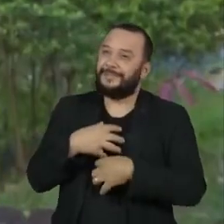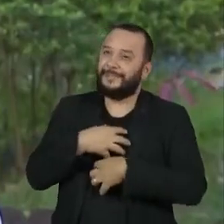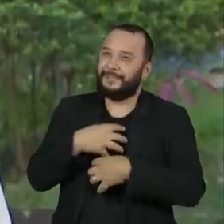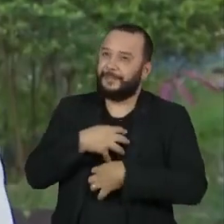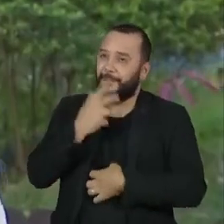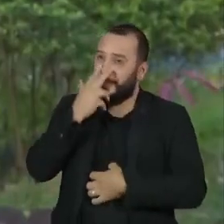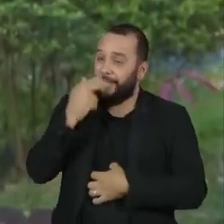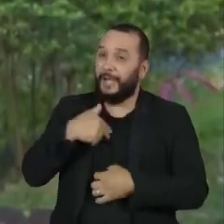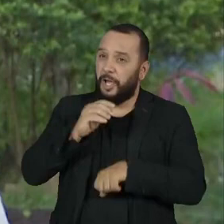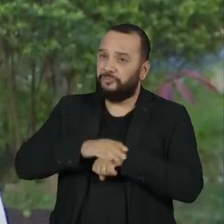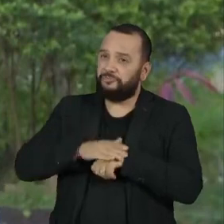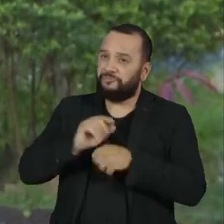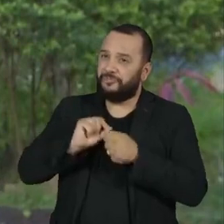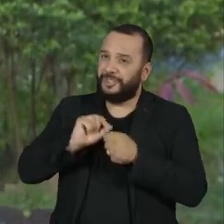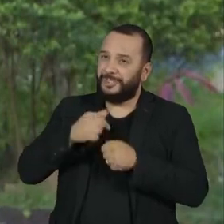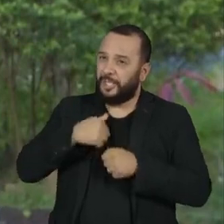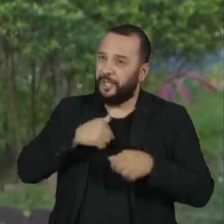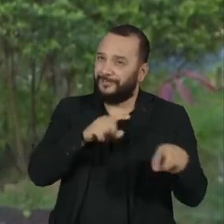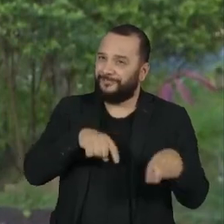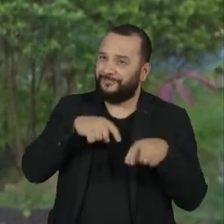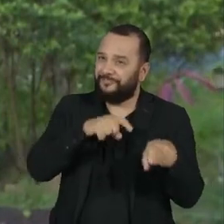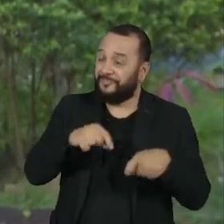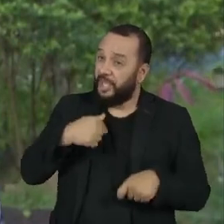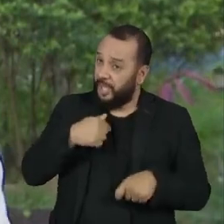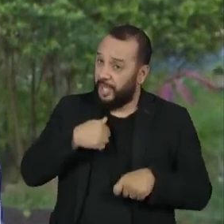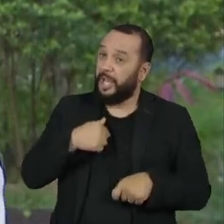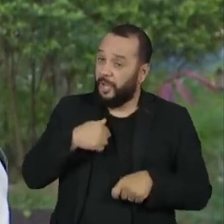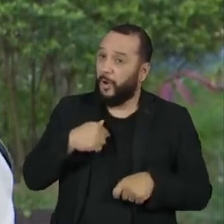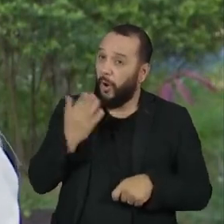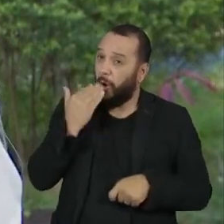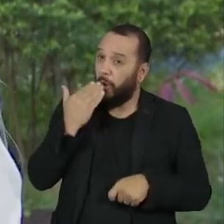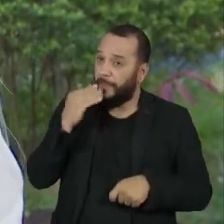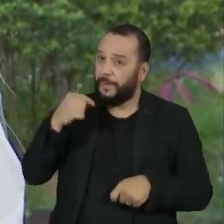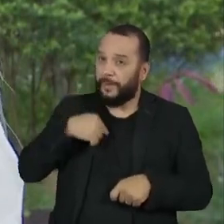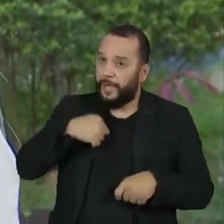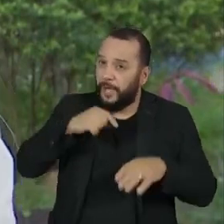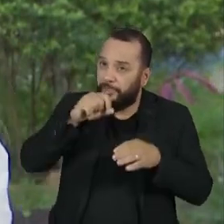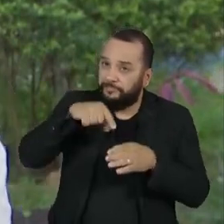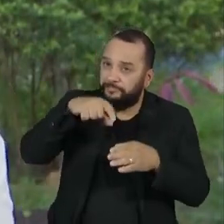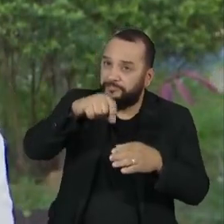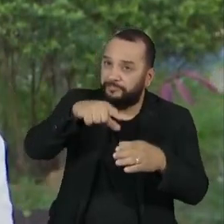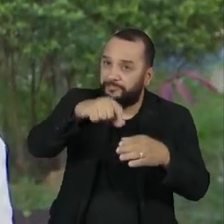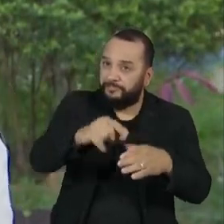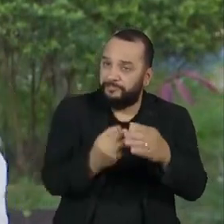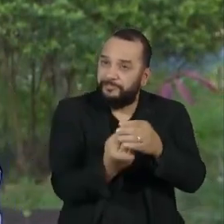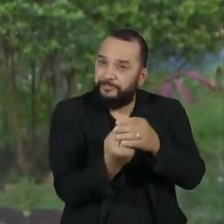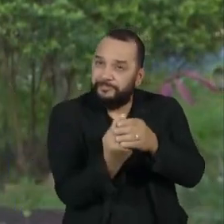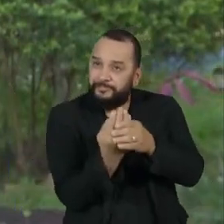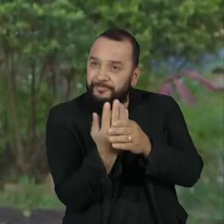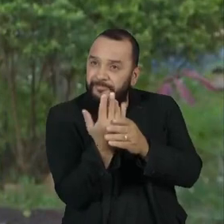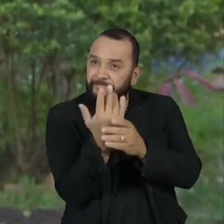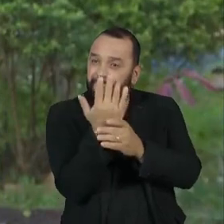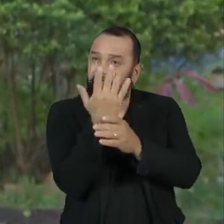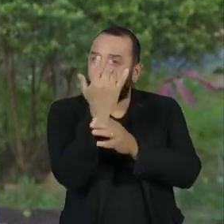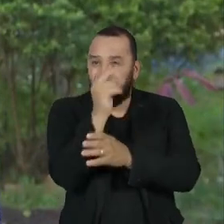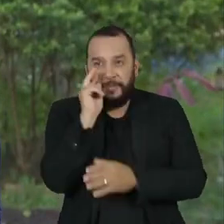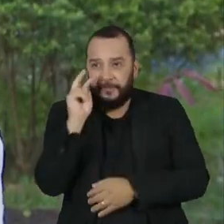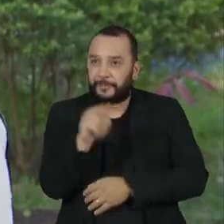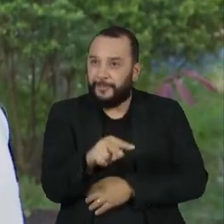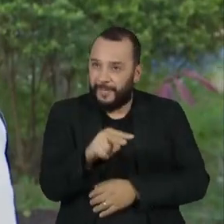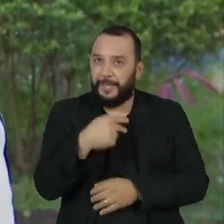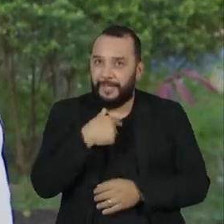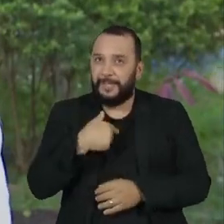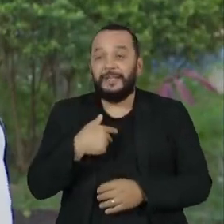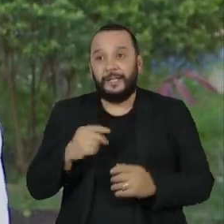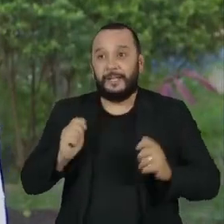tipo, ah, eu que fiz, eu que plantei, eu tô comendo algo que eu coloquei ali uma sementinha, teve um tempo de espera para eu ver crescer, eu tive que